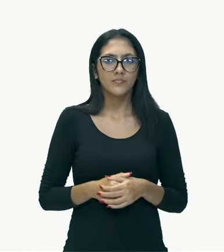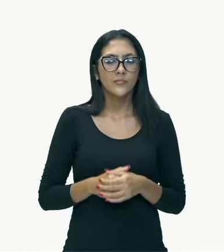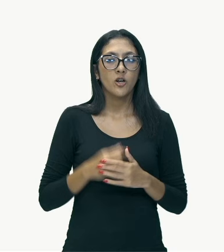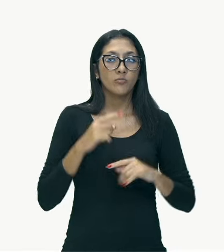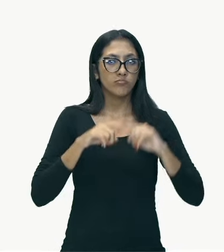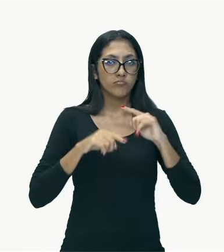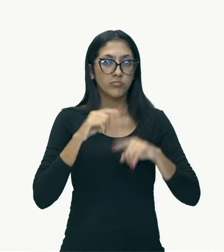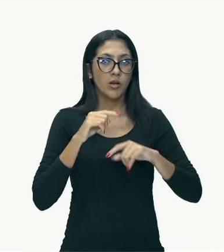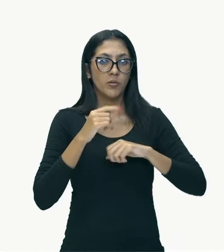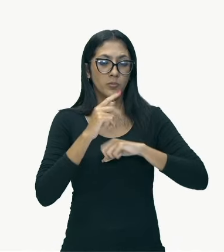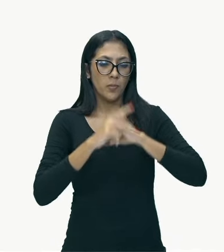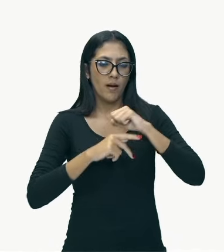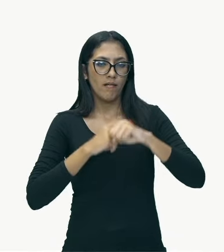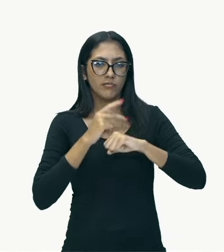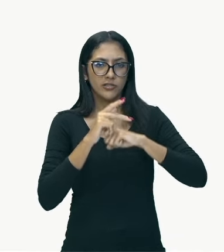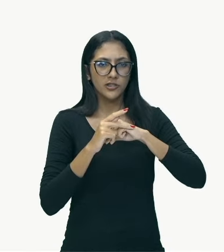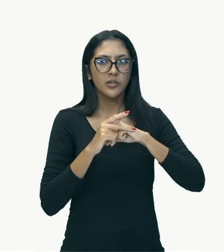partículas